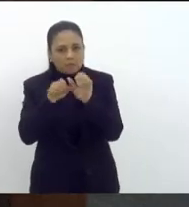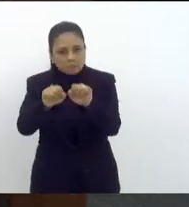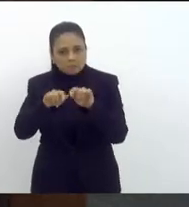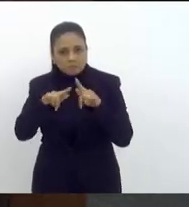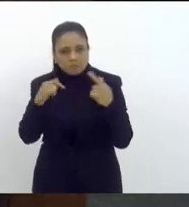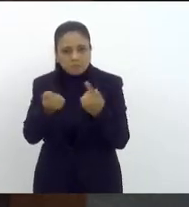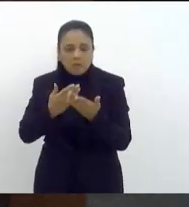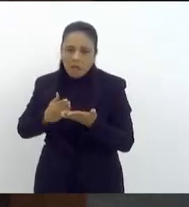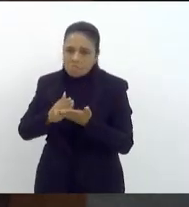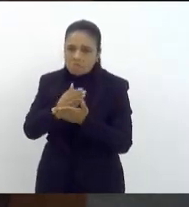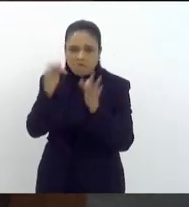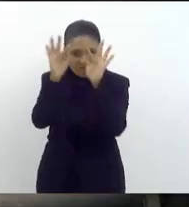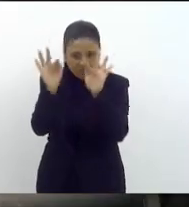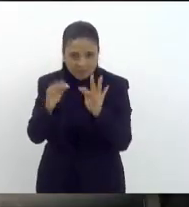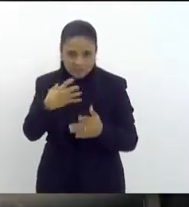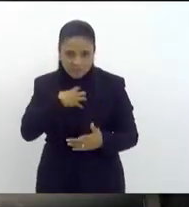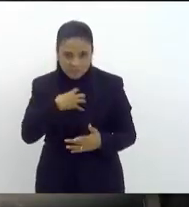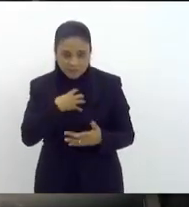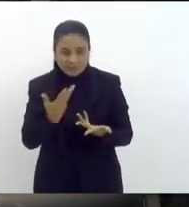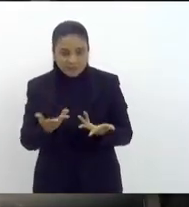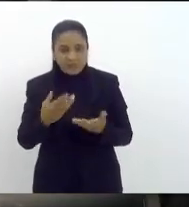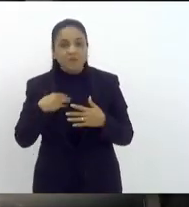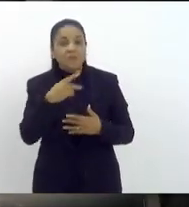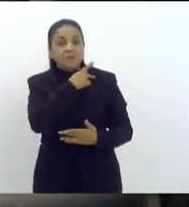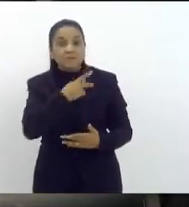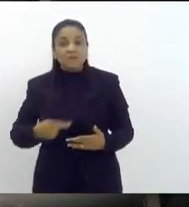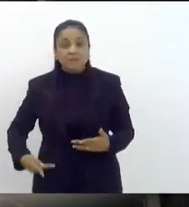a gente vai conseguir aprovar presidente